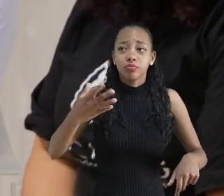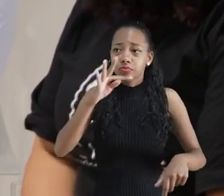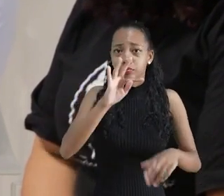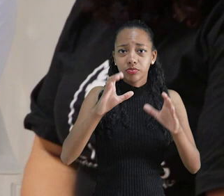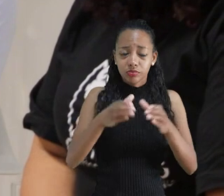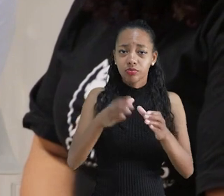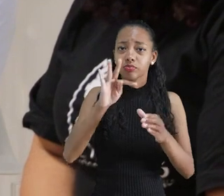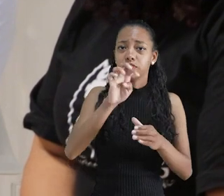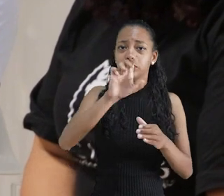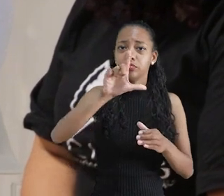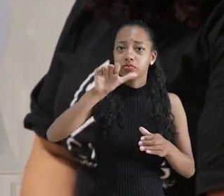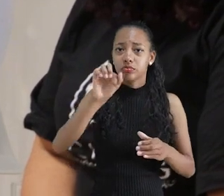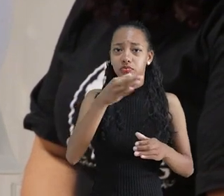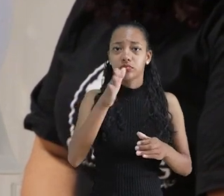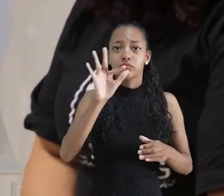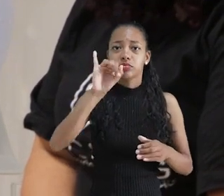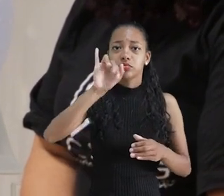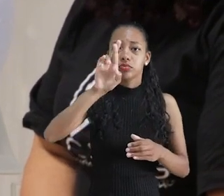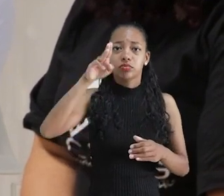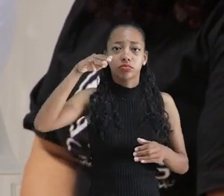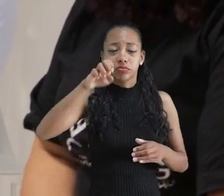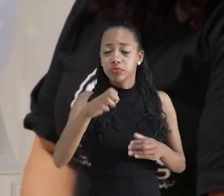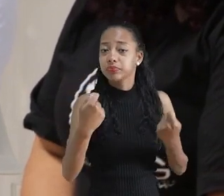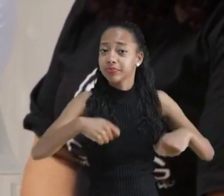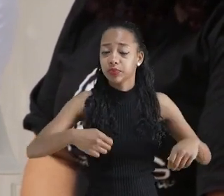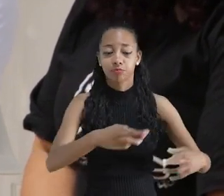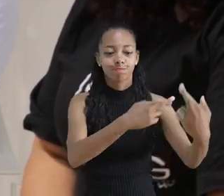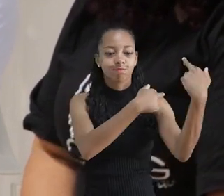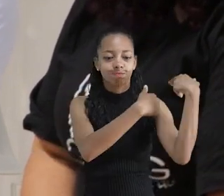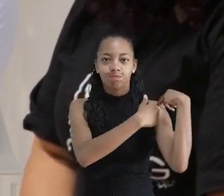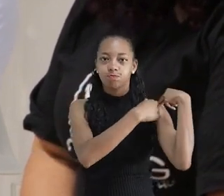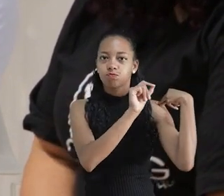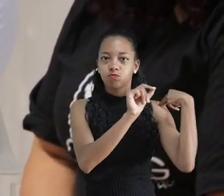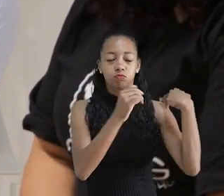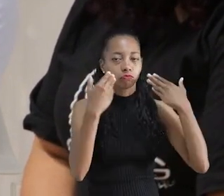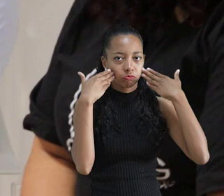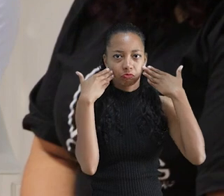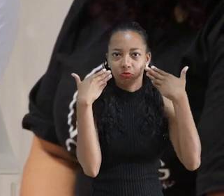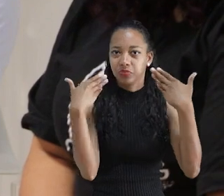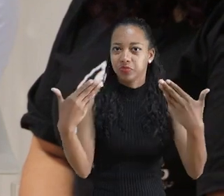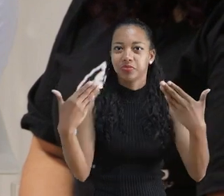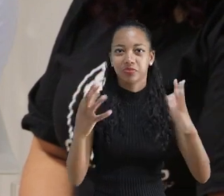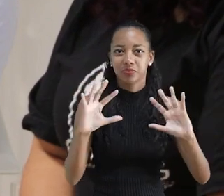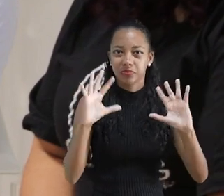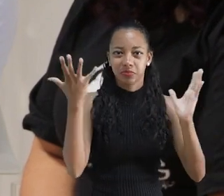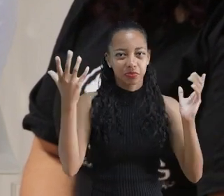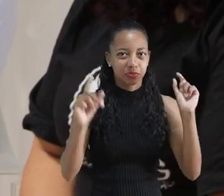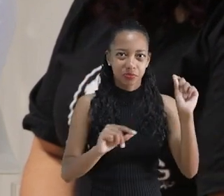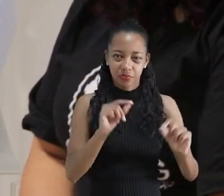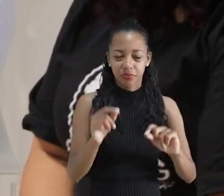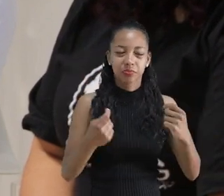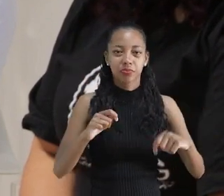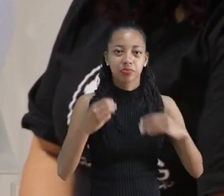pedimos mas tínhamos que assumir essa responsabilidade né e também no final do